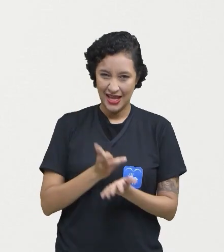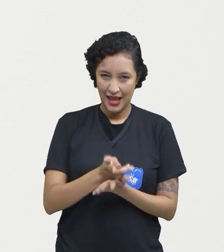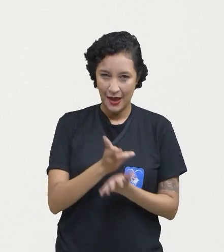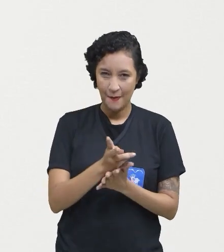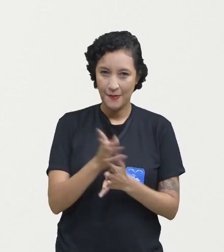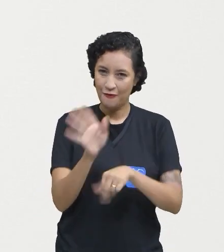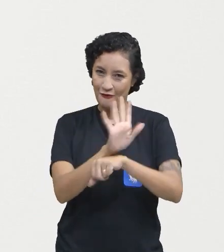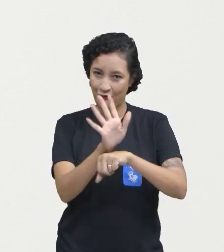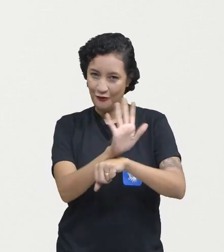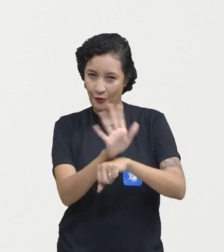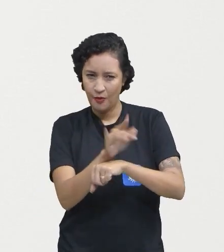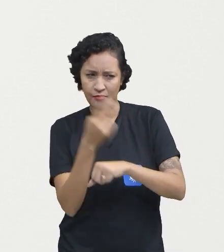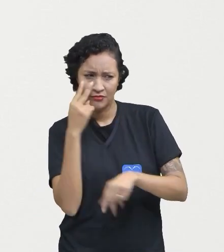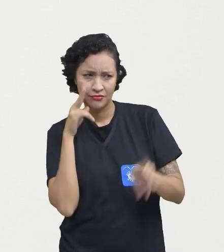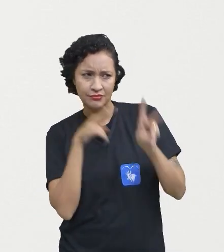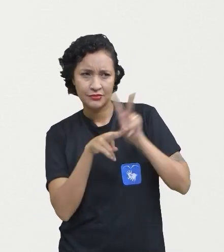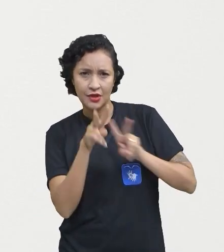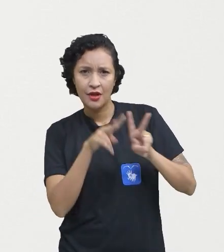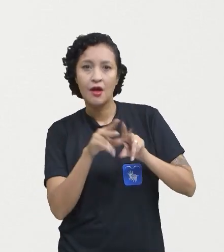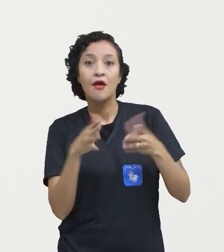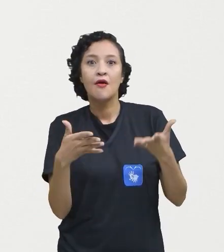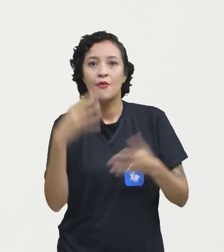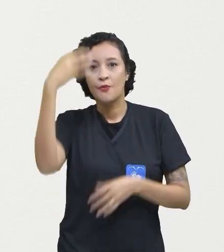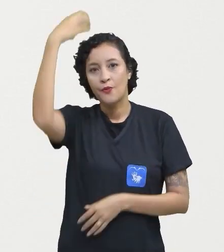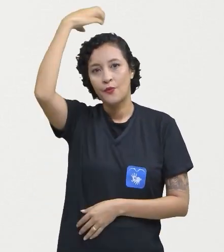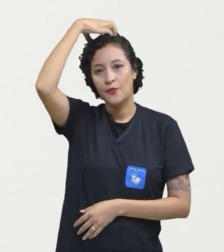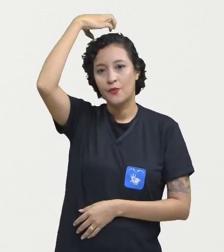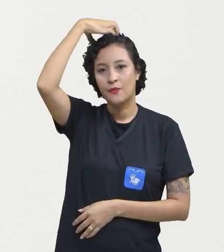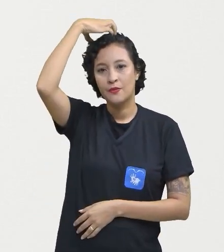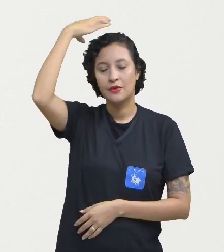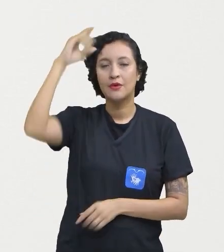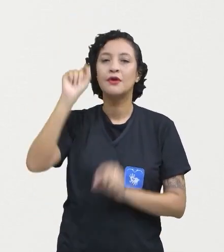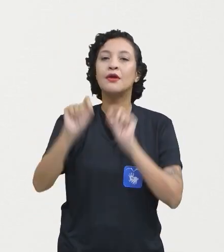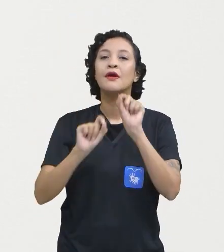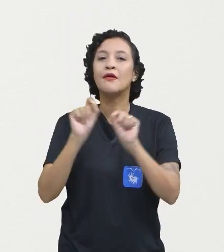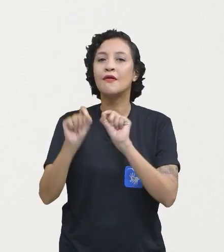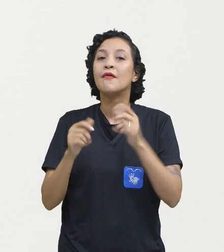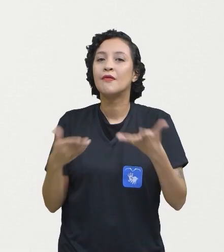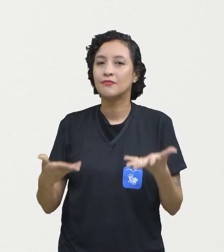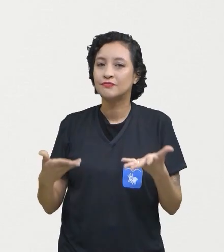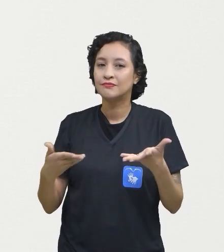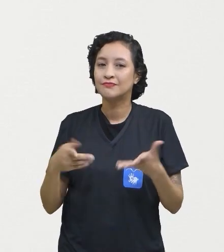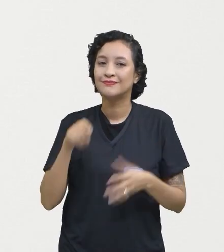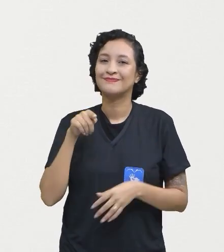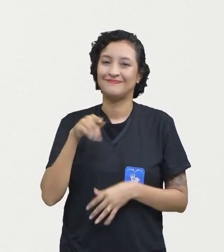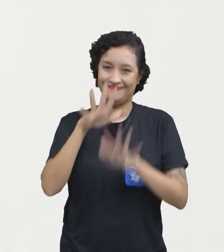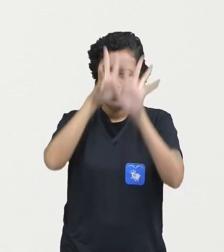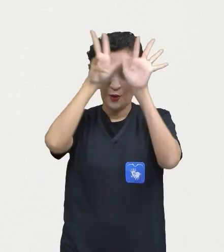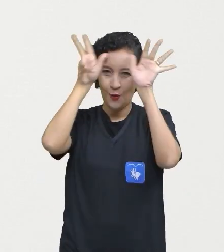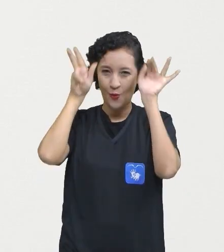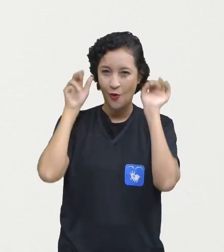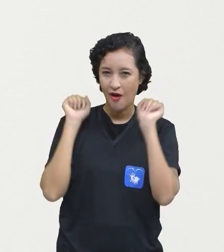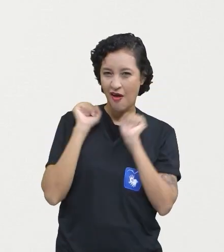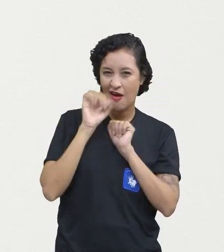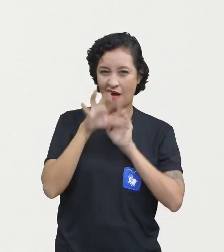animal? É o rei, que a gente chama de rei. Quem é? É o